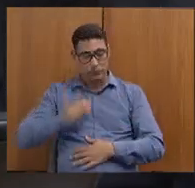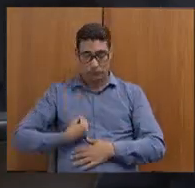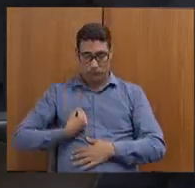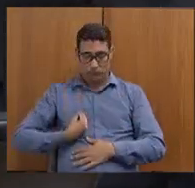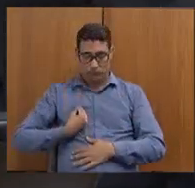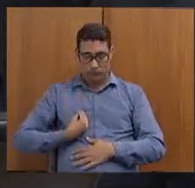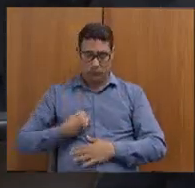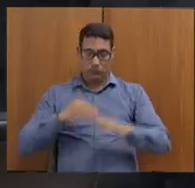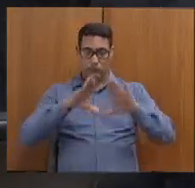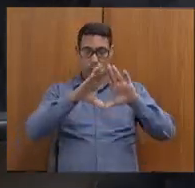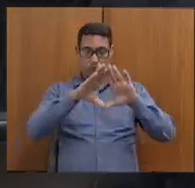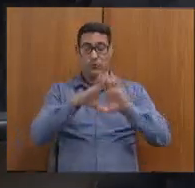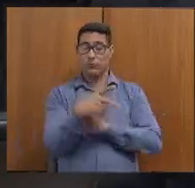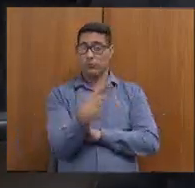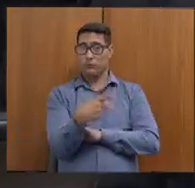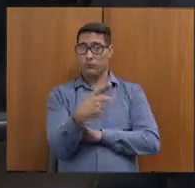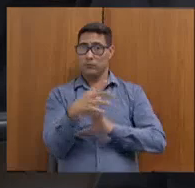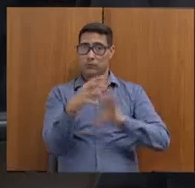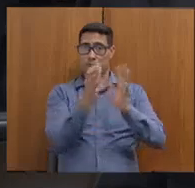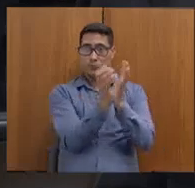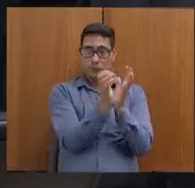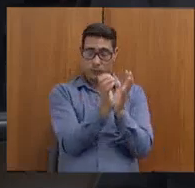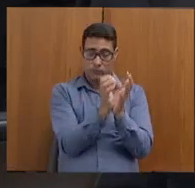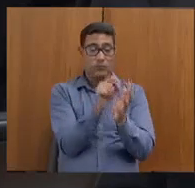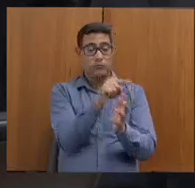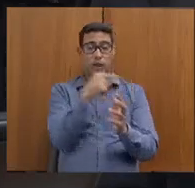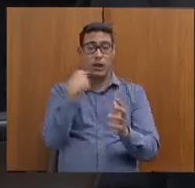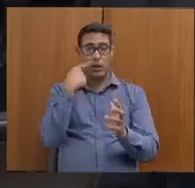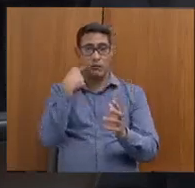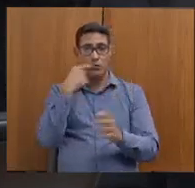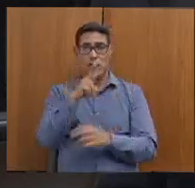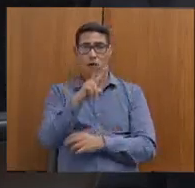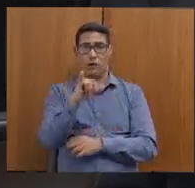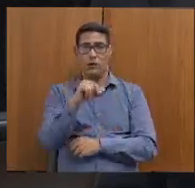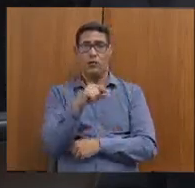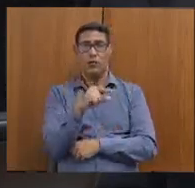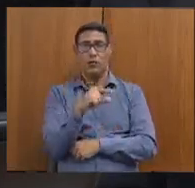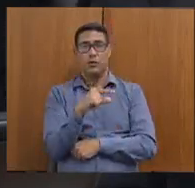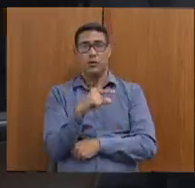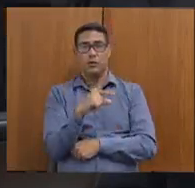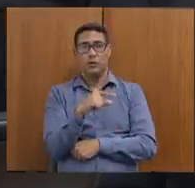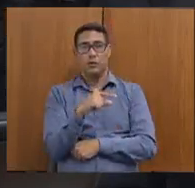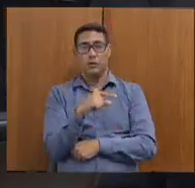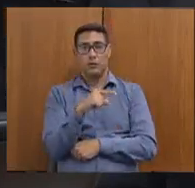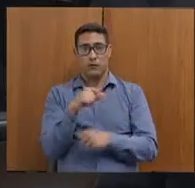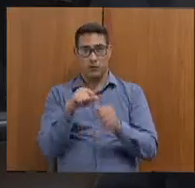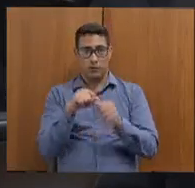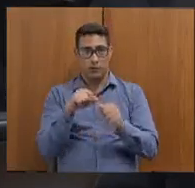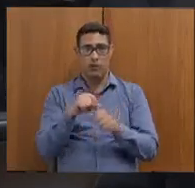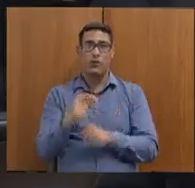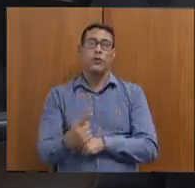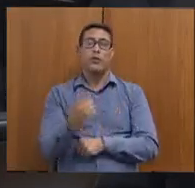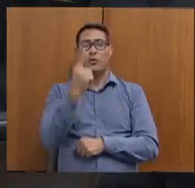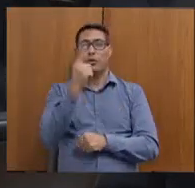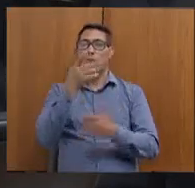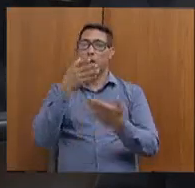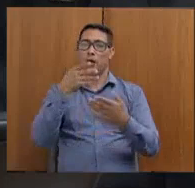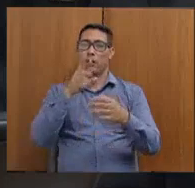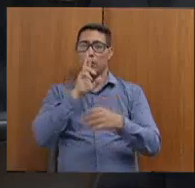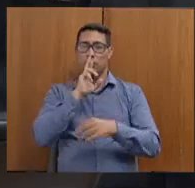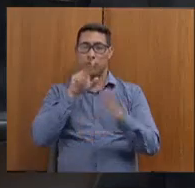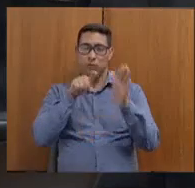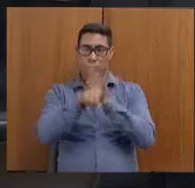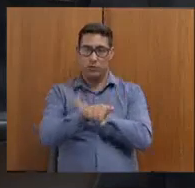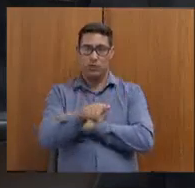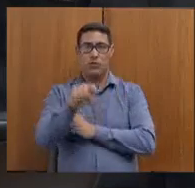Assembleia da Comissão. Cada deputado poderá fazer uma interpelação pelo prazo de três